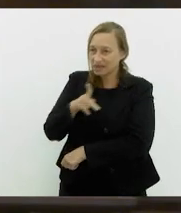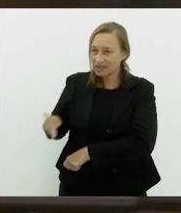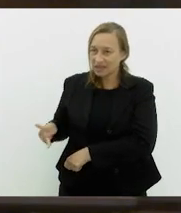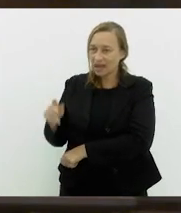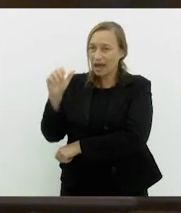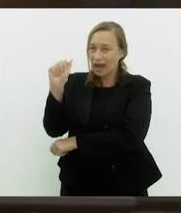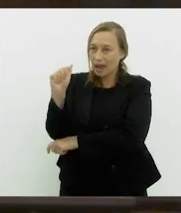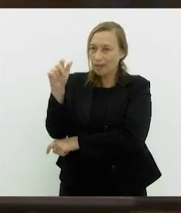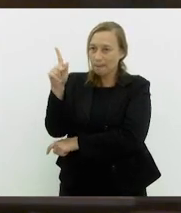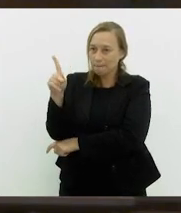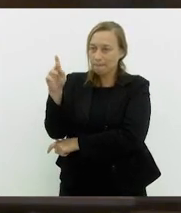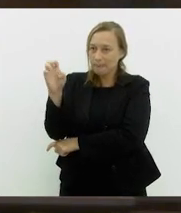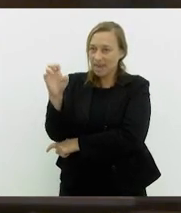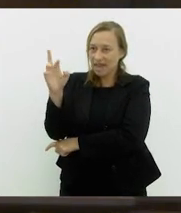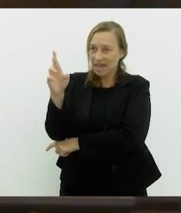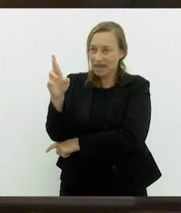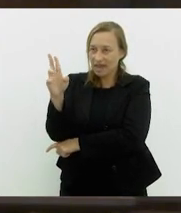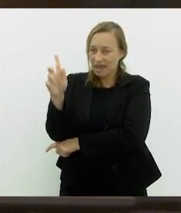Seja muito bem-vinda.